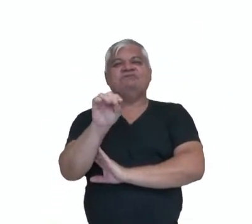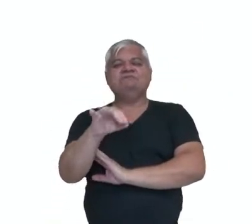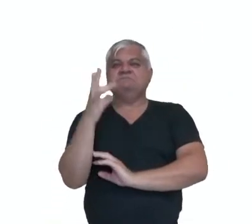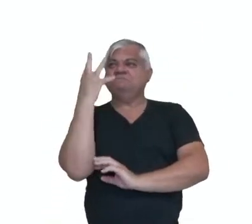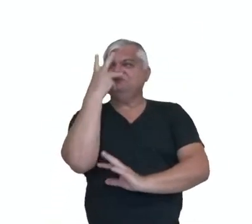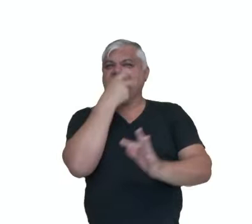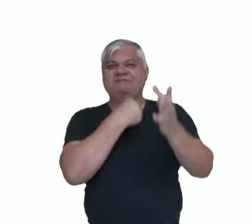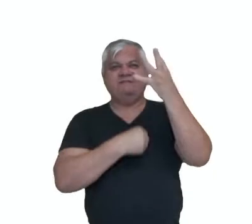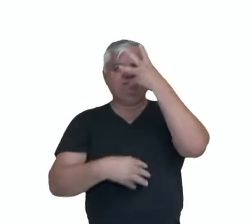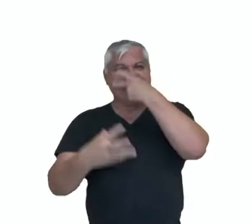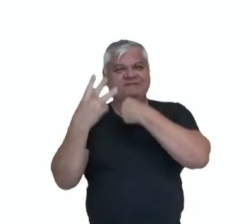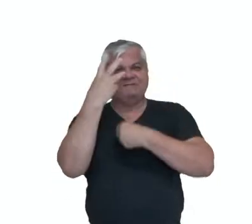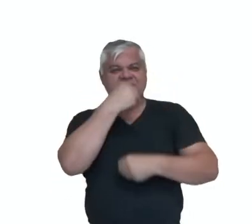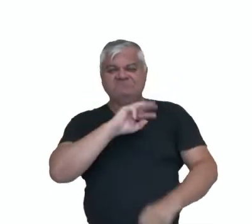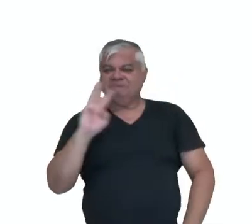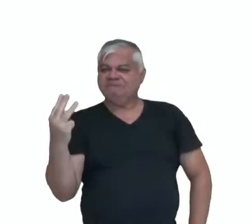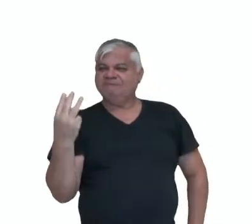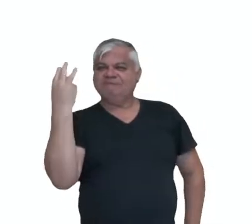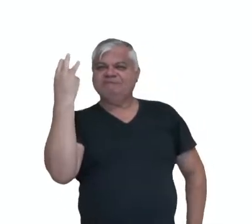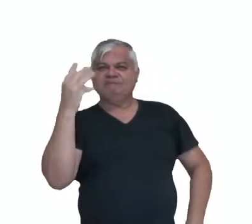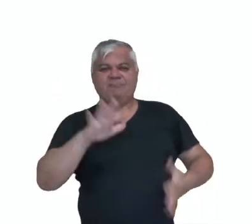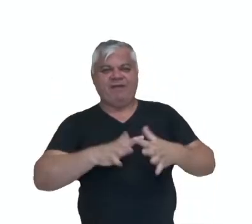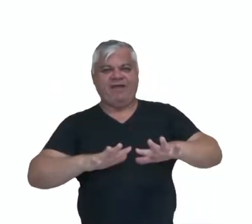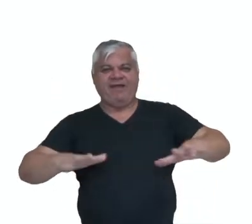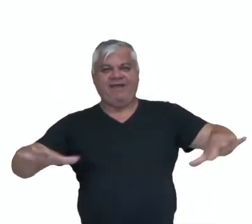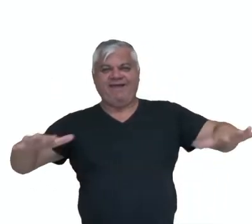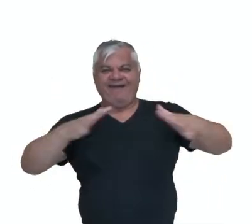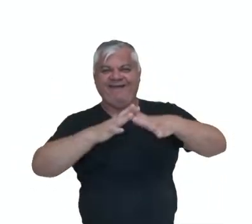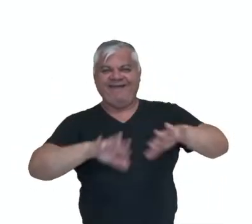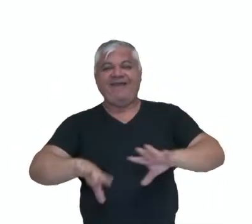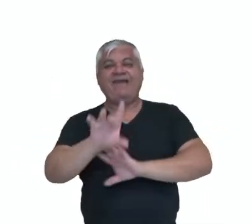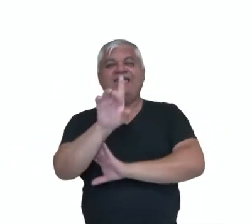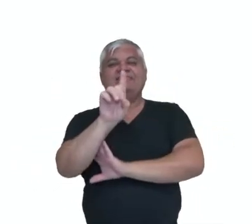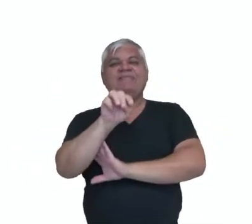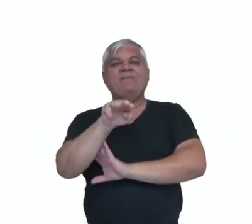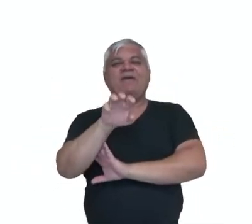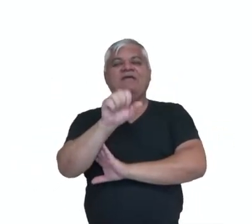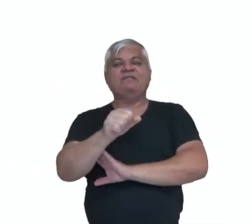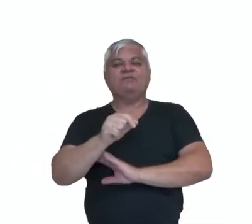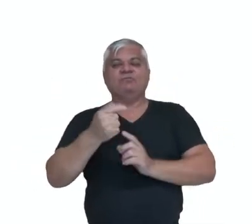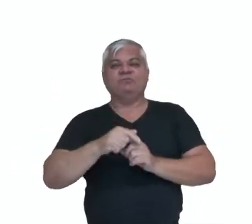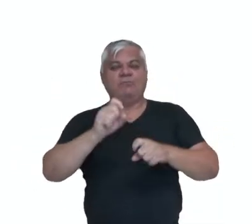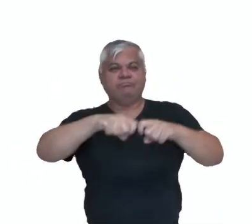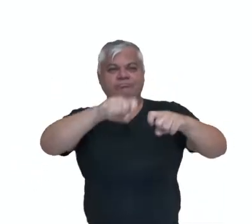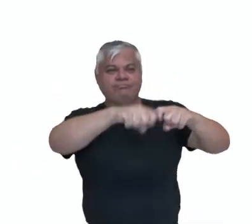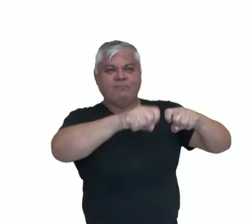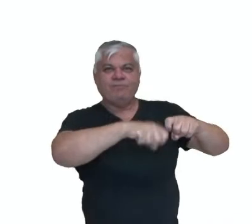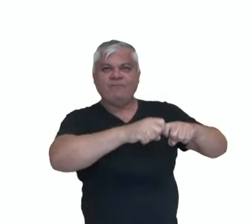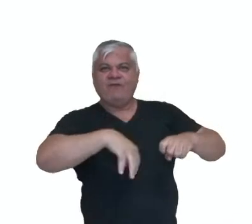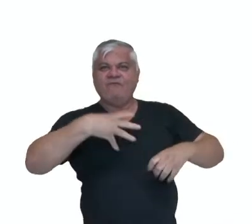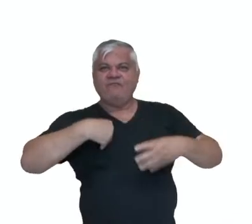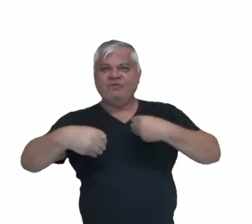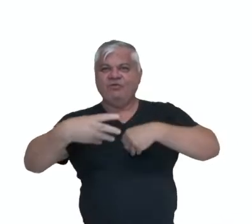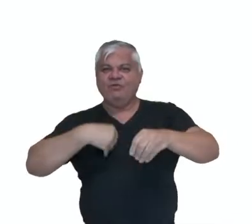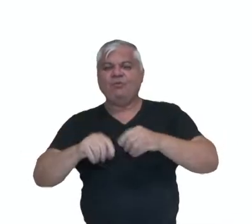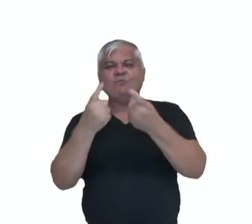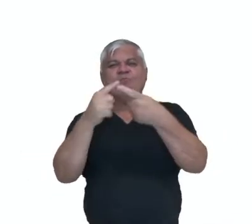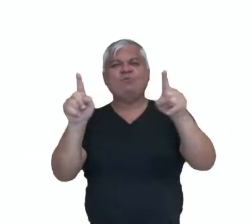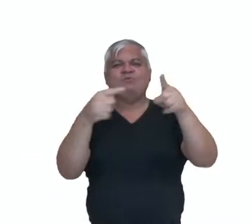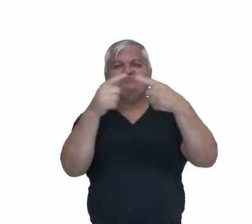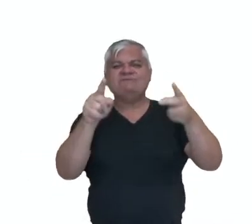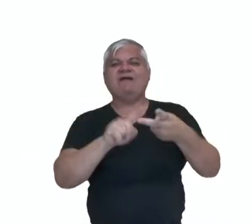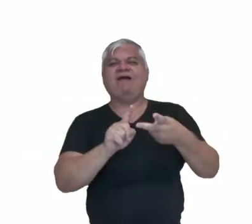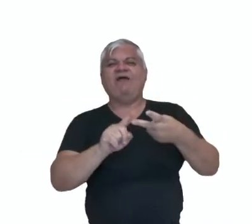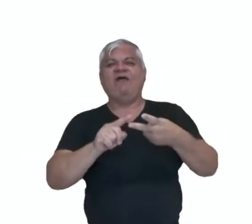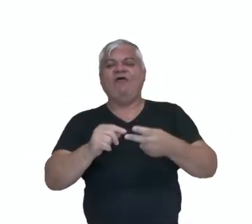dos mares. Deméter, deusa da fertilidade. Apolo, deus da música. Hefesto, deus do fogo na